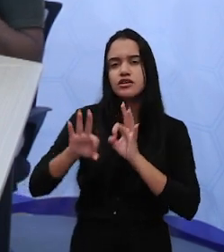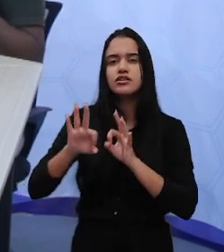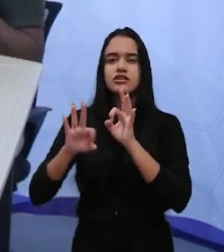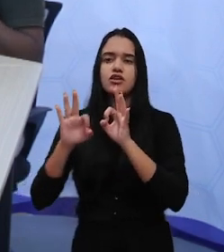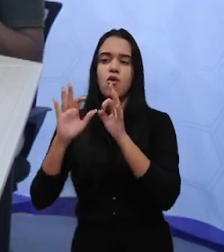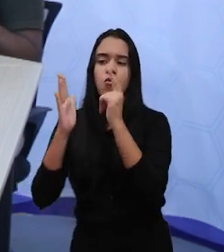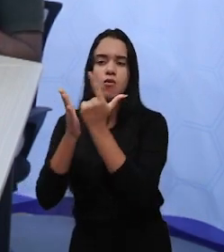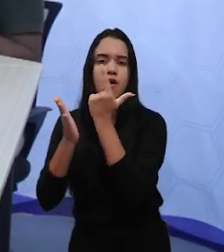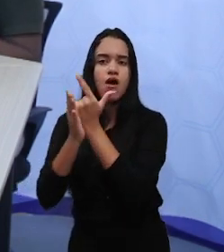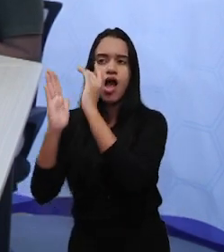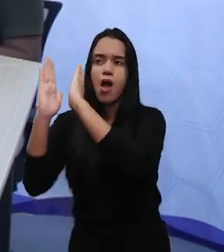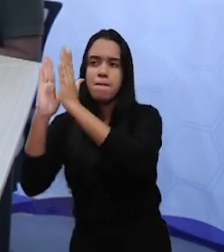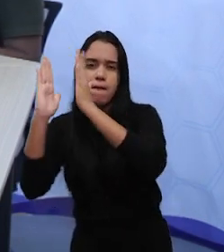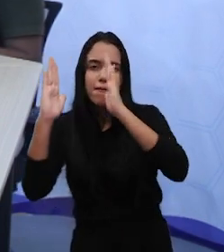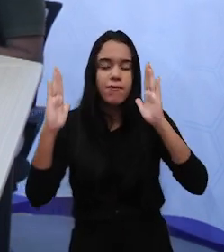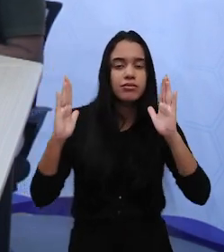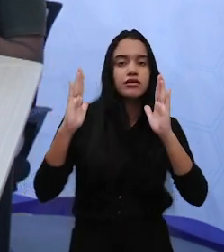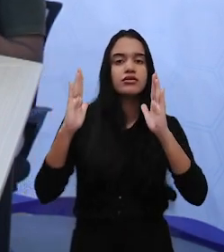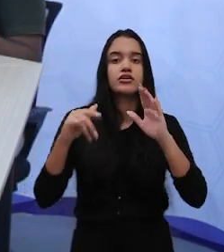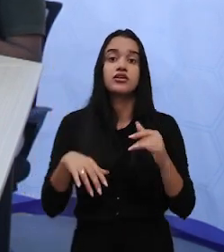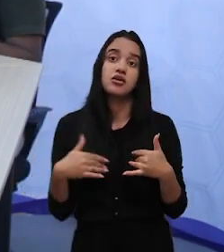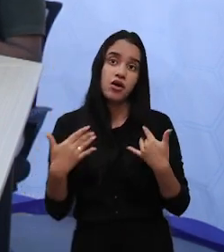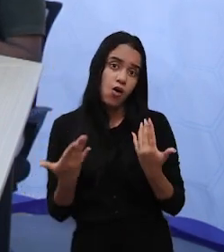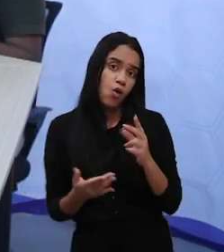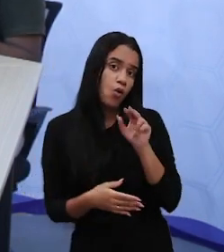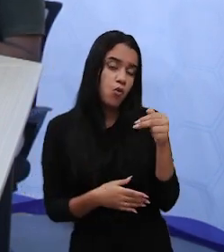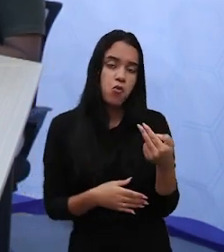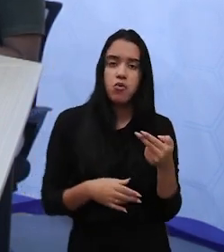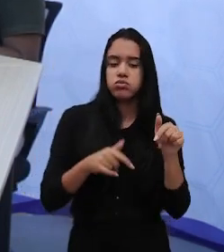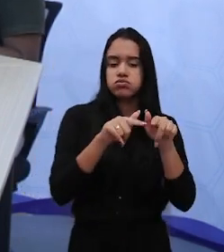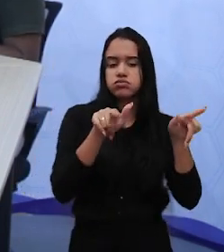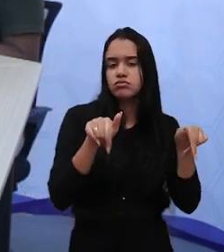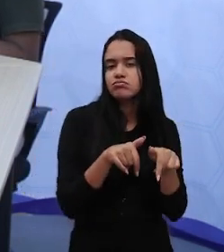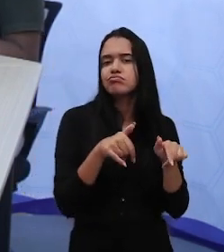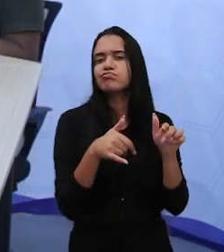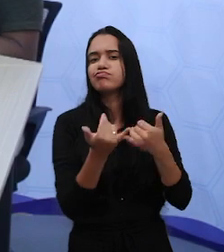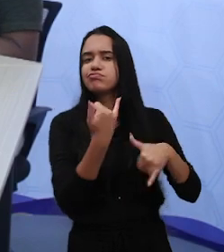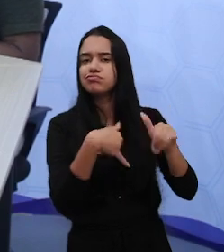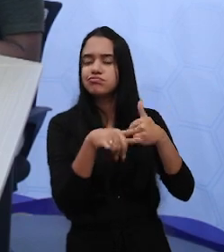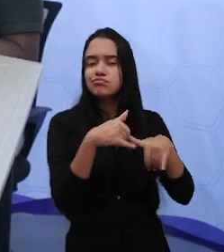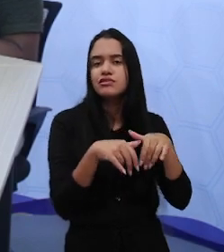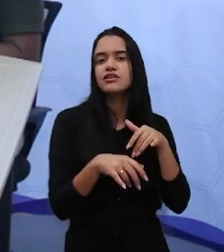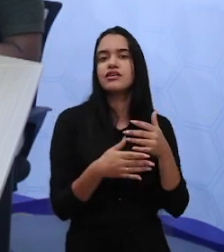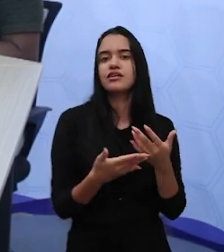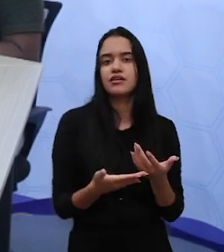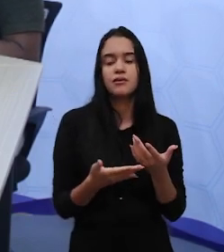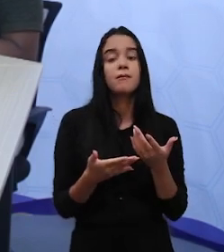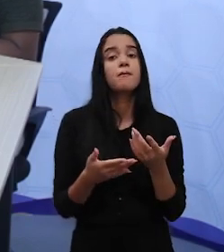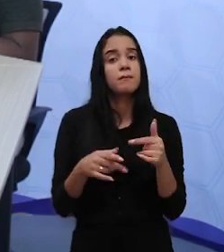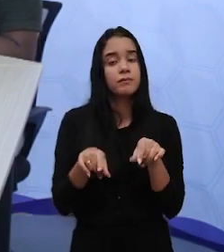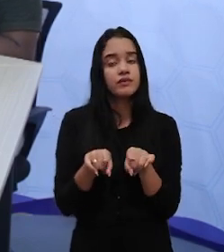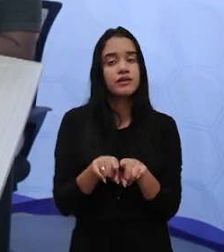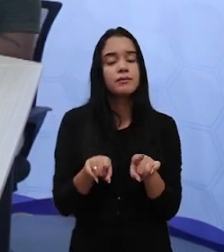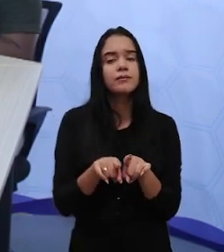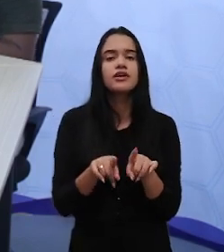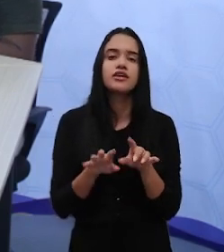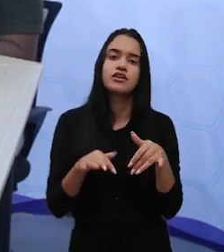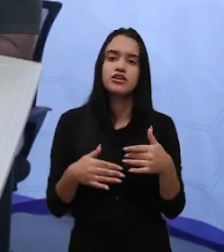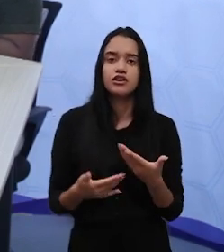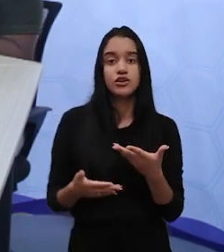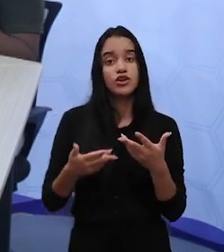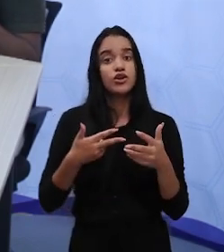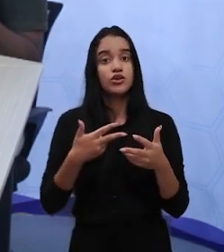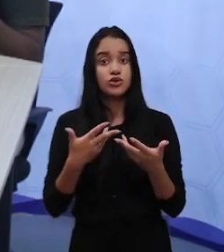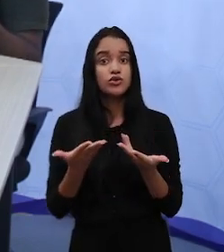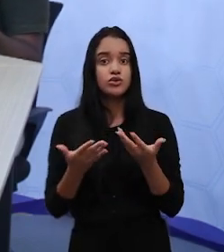arquivo, né, de um laboratório de informática. Então, passando algumas instruções, algumas informações de interesse público, de interesse de algum órgão público, para